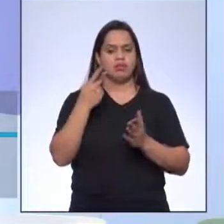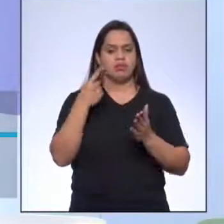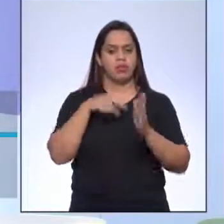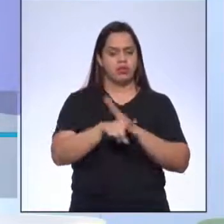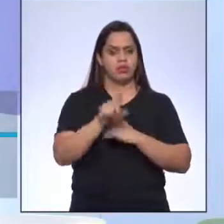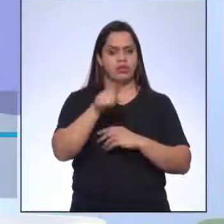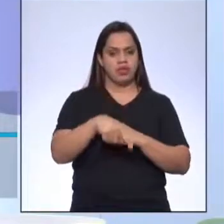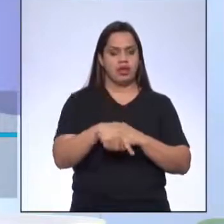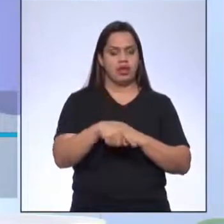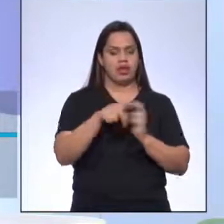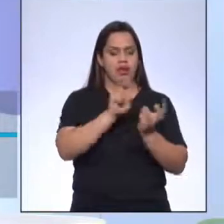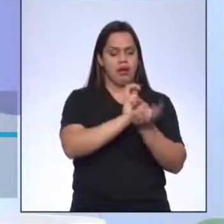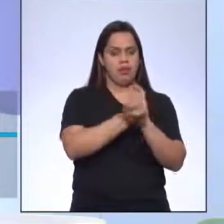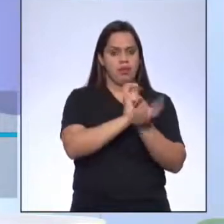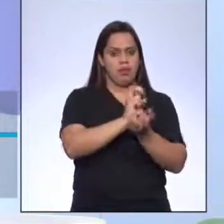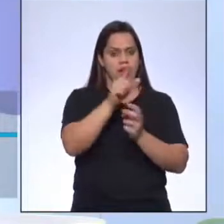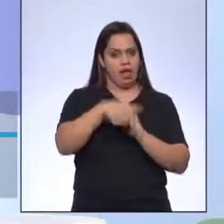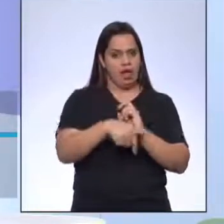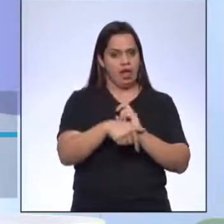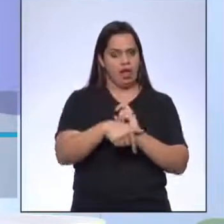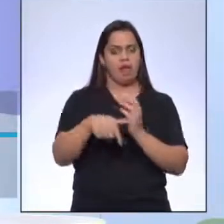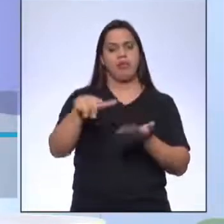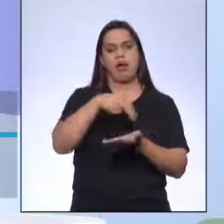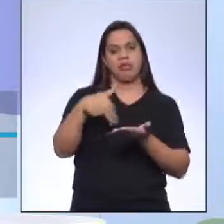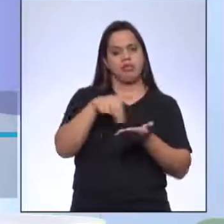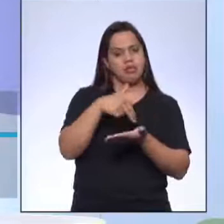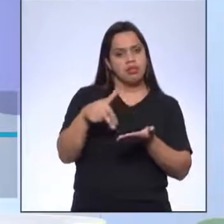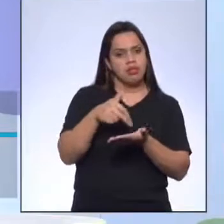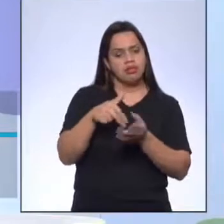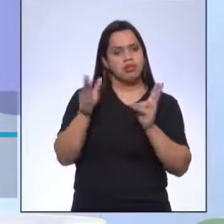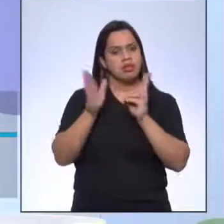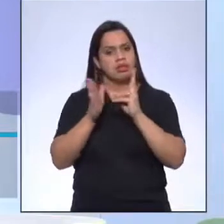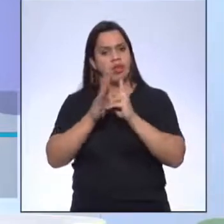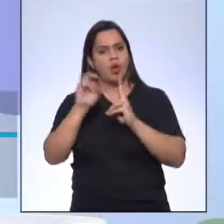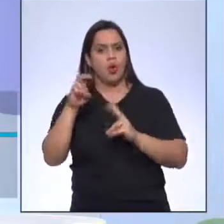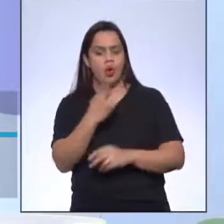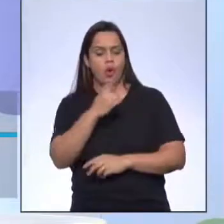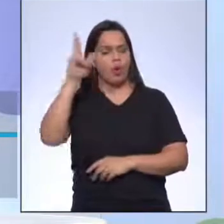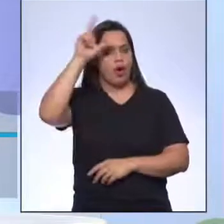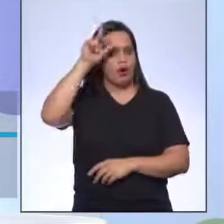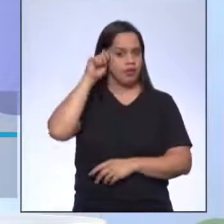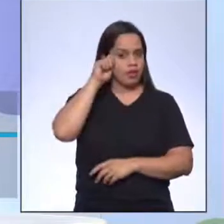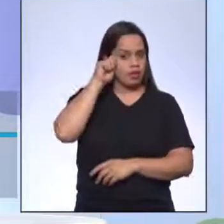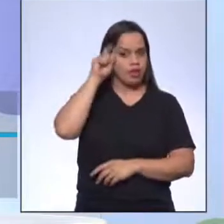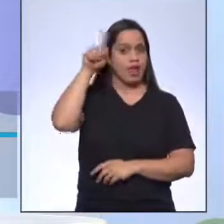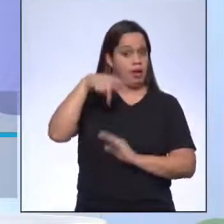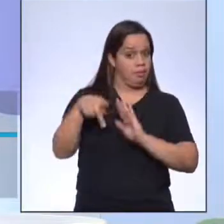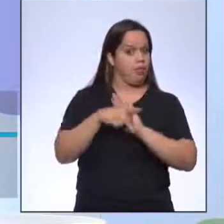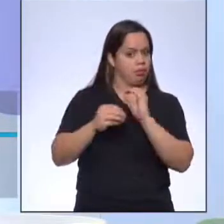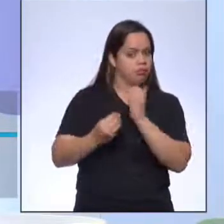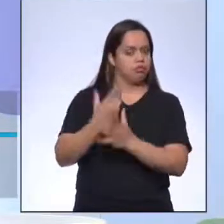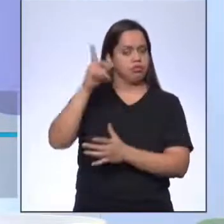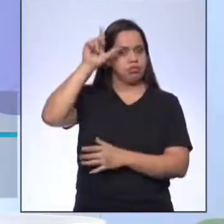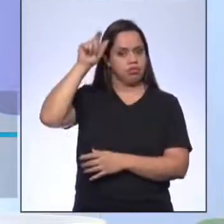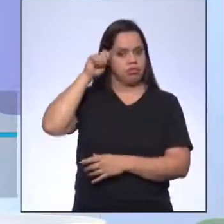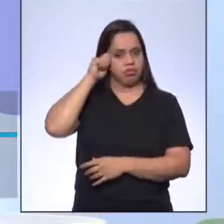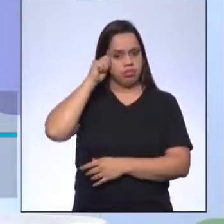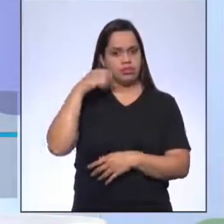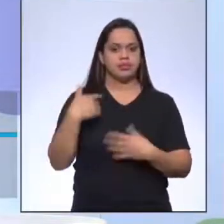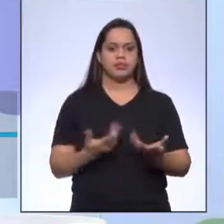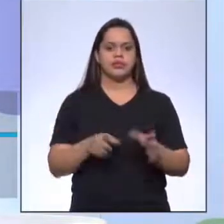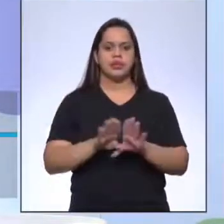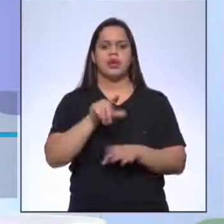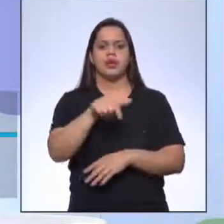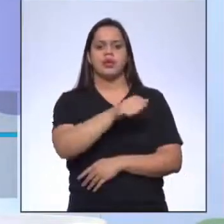Né? Acredito que agora, né, depois do decorrer da aula, você percebeu que a capoeira ela é uma dança de origem africana. Tá, querida? A Ana